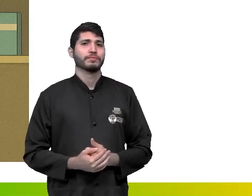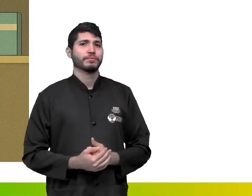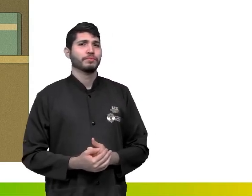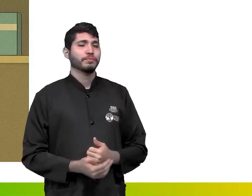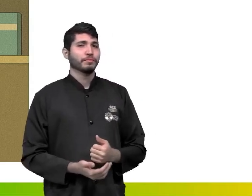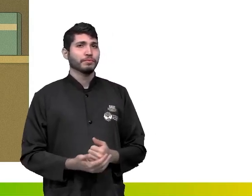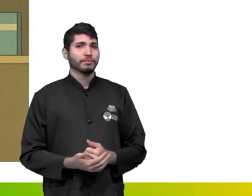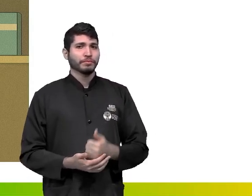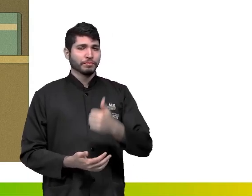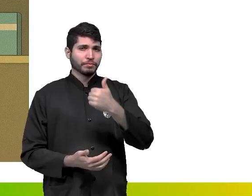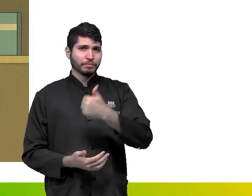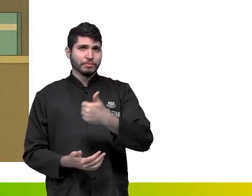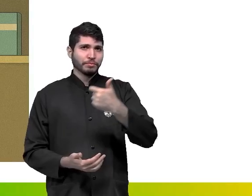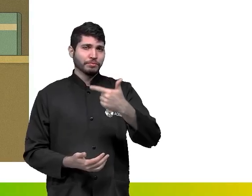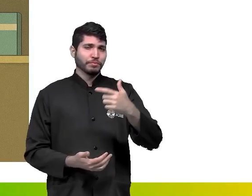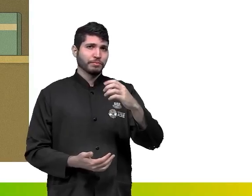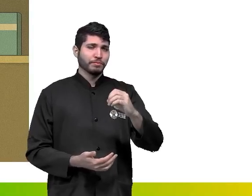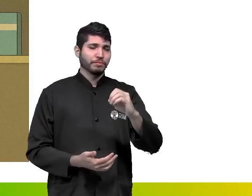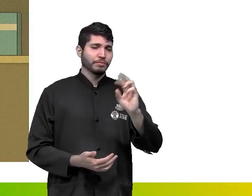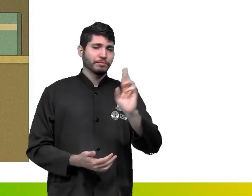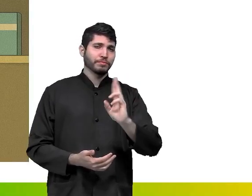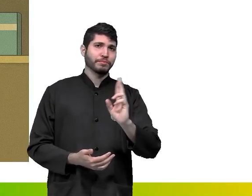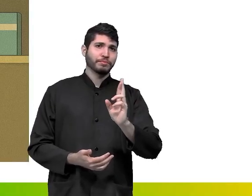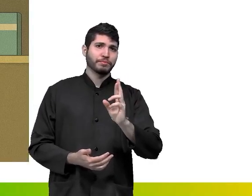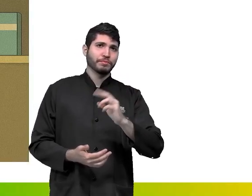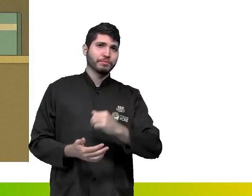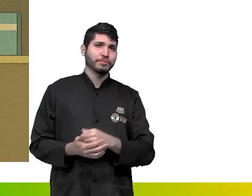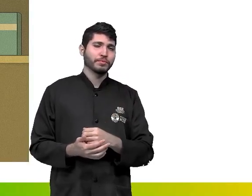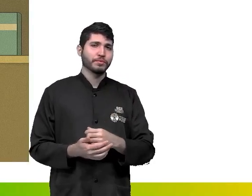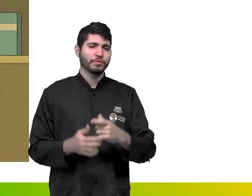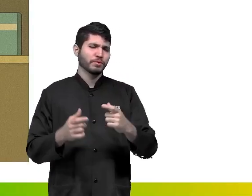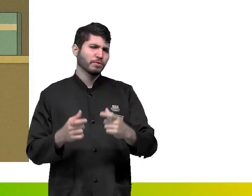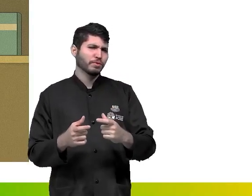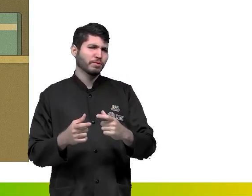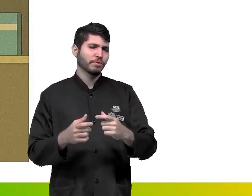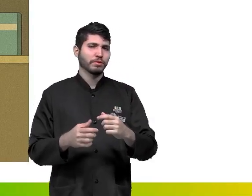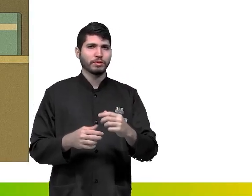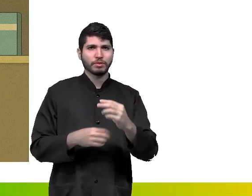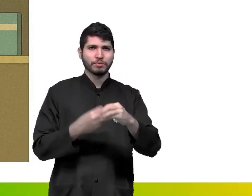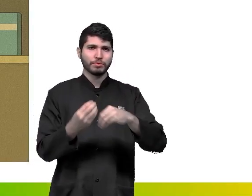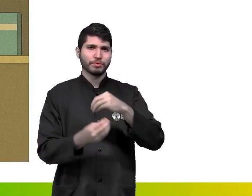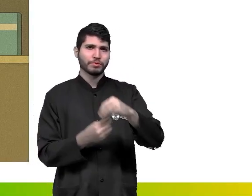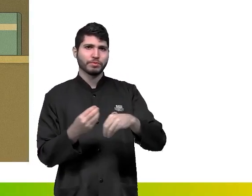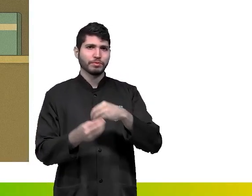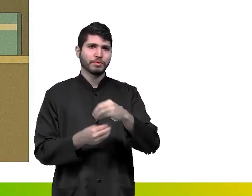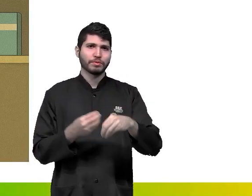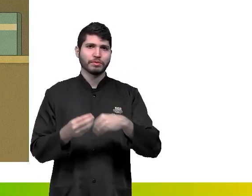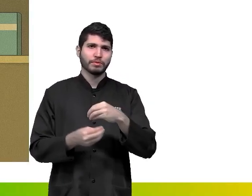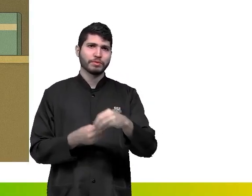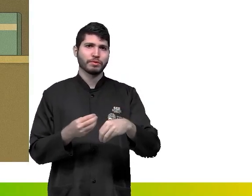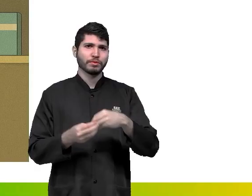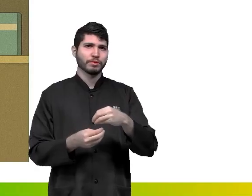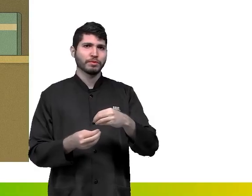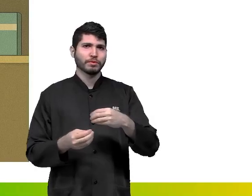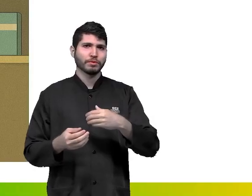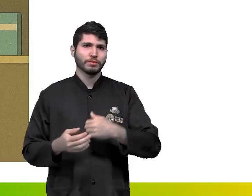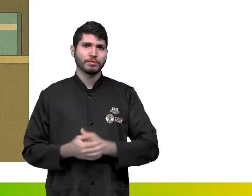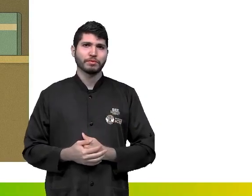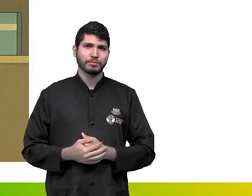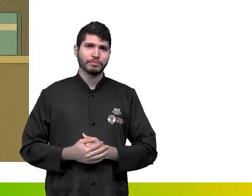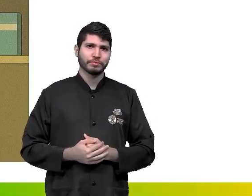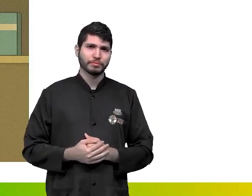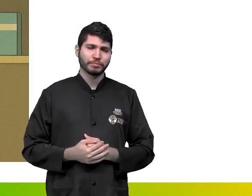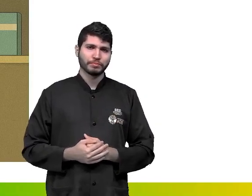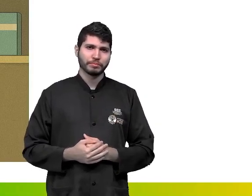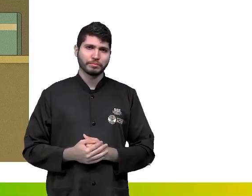reais. Onde está o portunhol aqui? No emprego dessa letra Y, que lá em espanhol é IE.